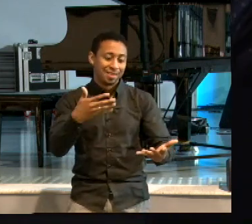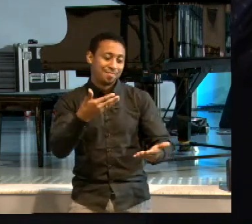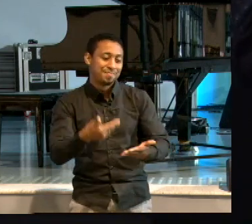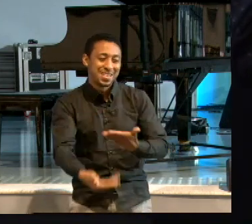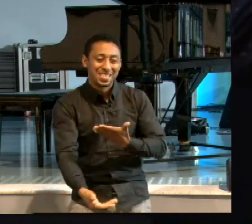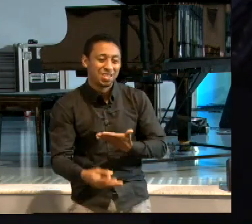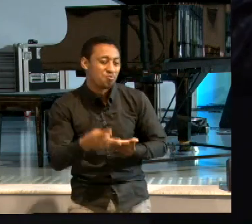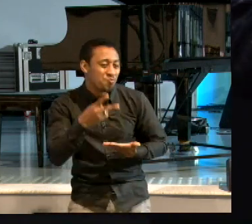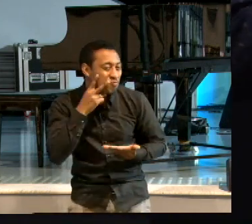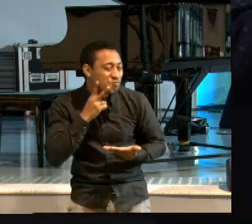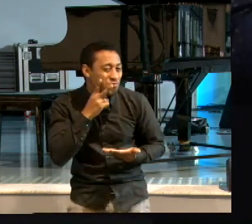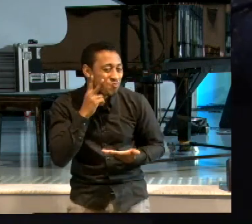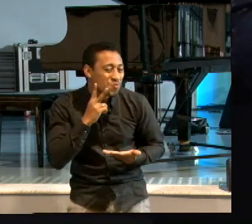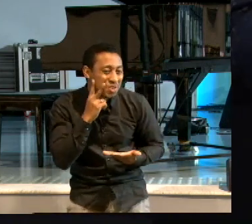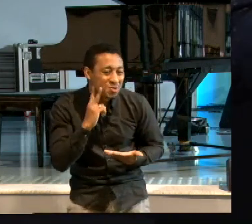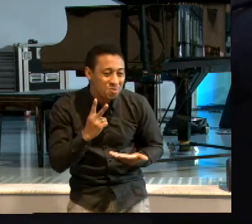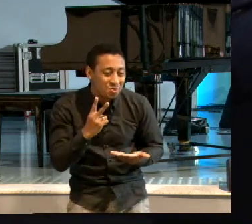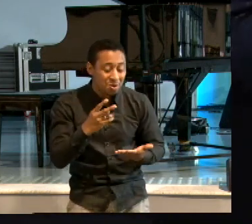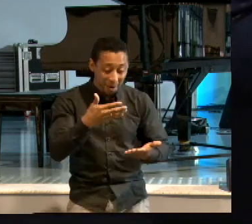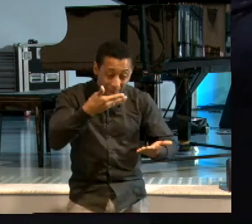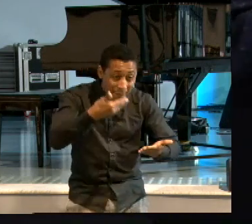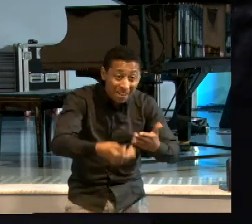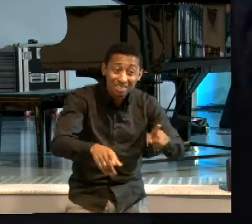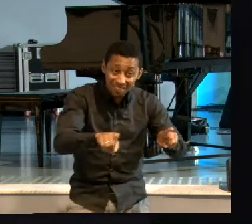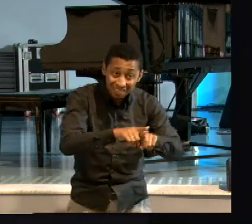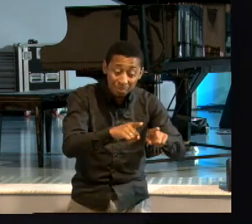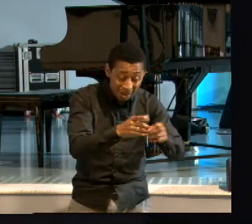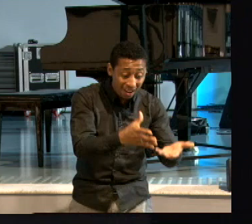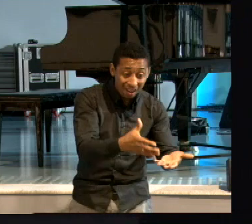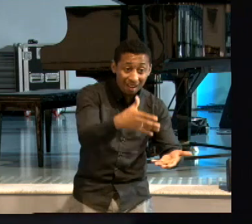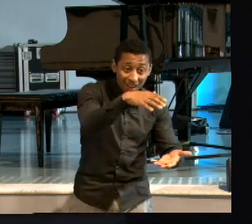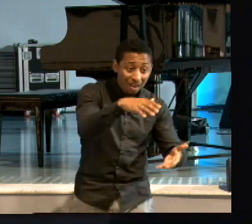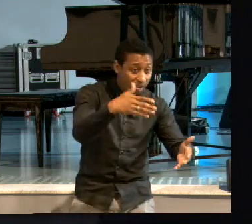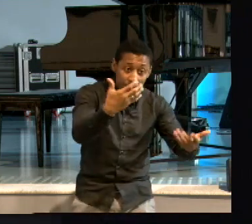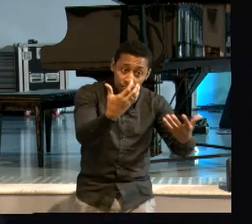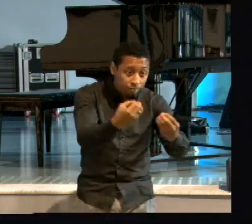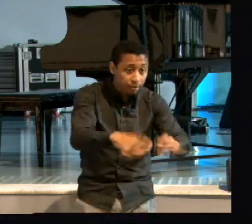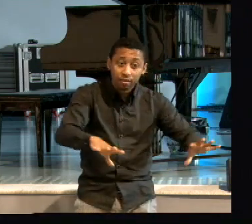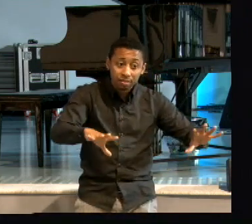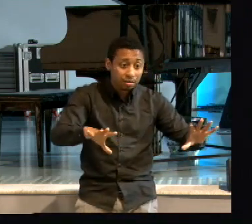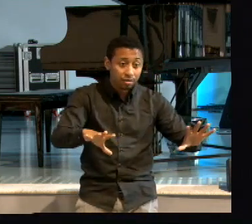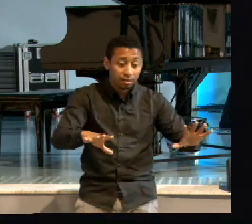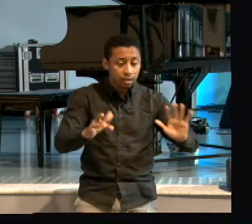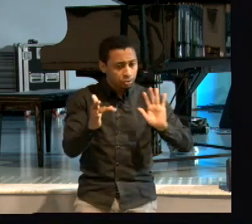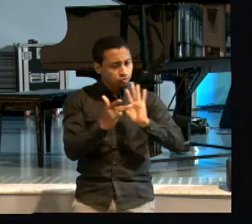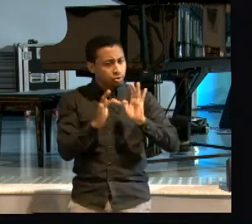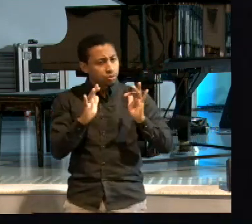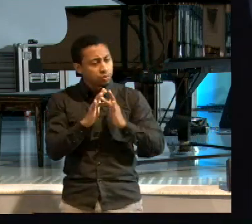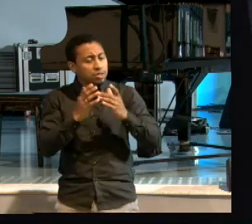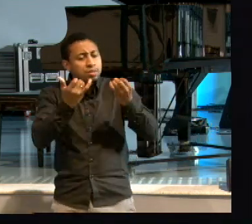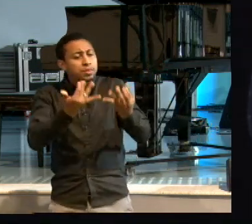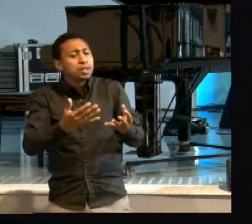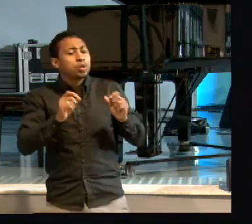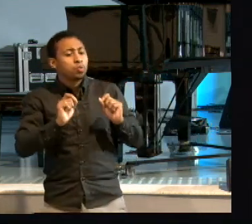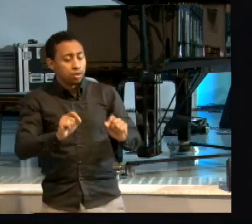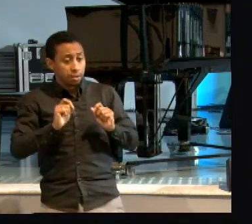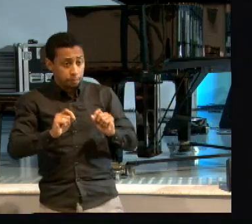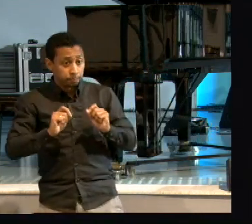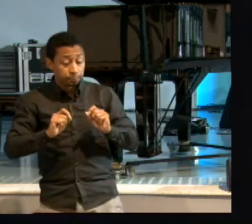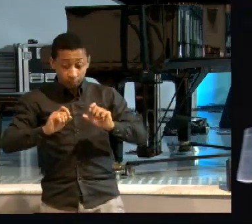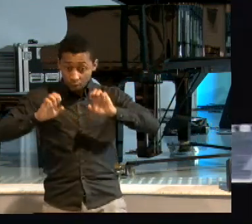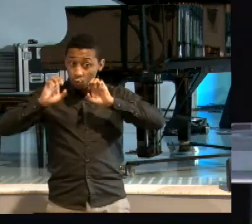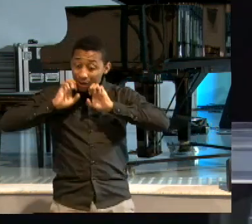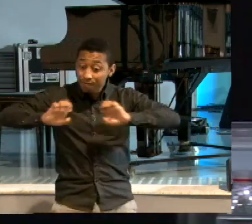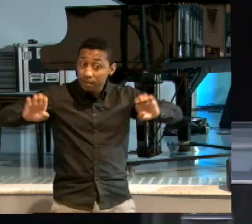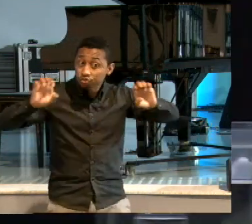E não perdia-se apenas o odre, mas perdia-se também o vinho. E o que Jesus está dizendo é que a obra nova de Deus, o Evangelho,